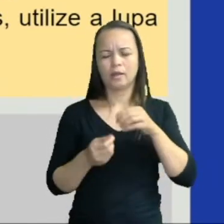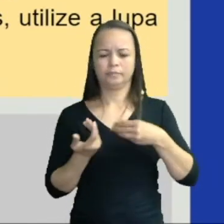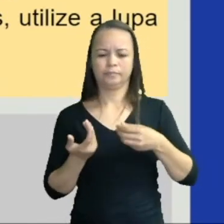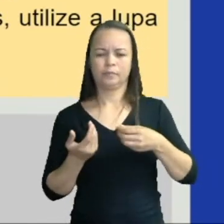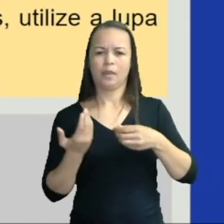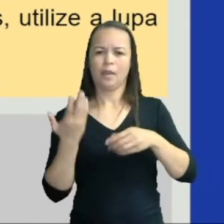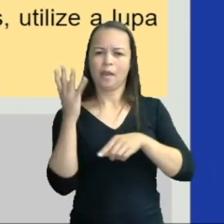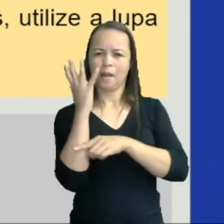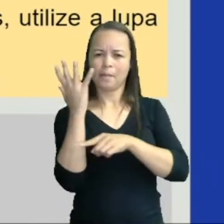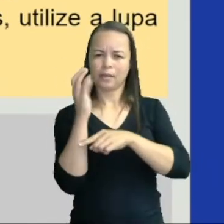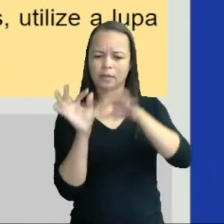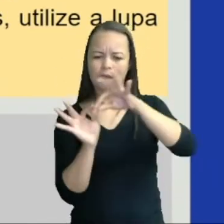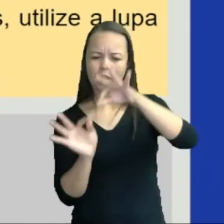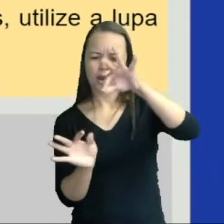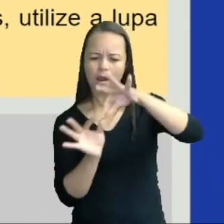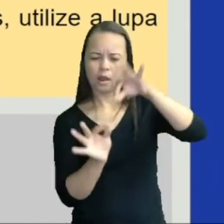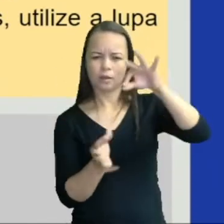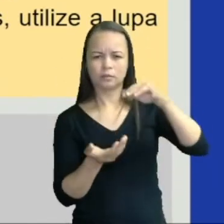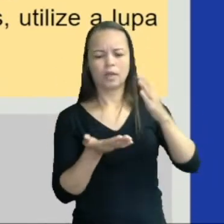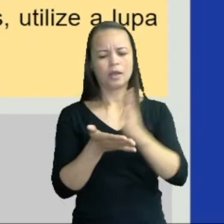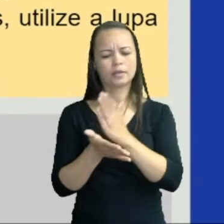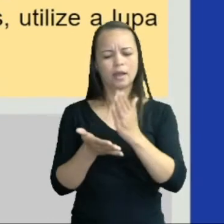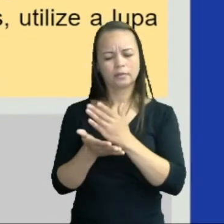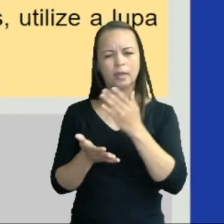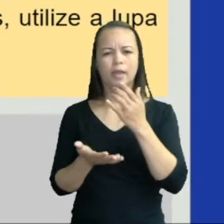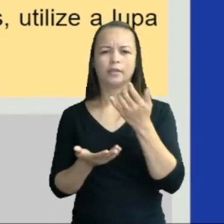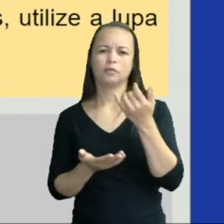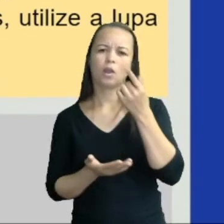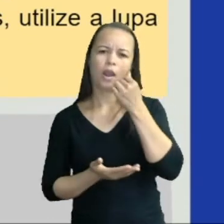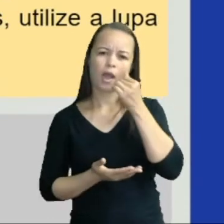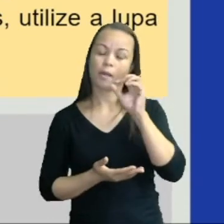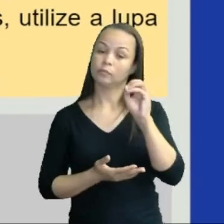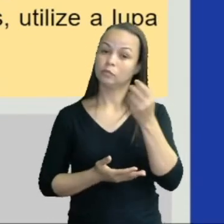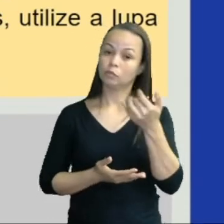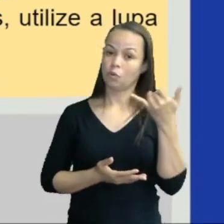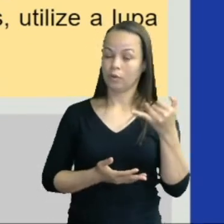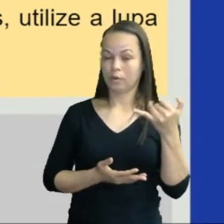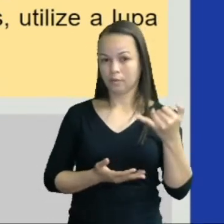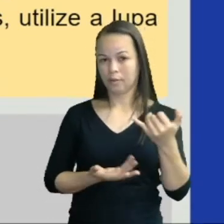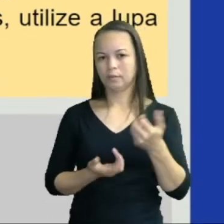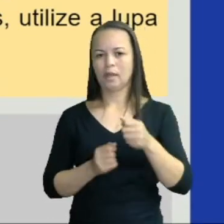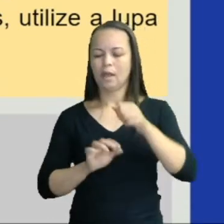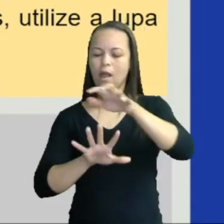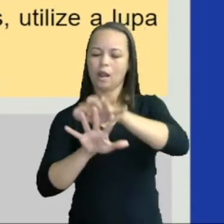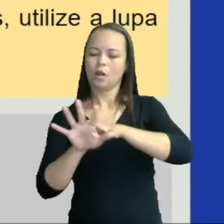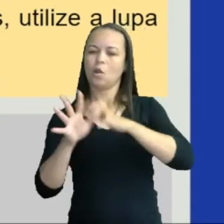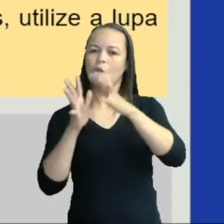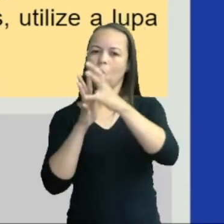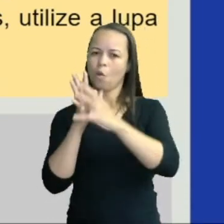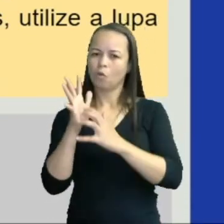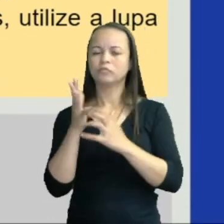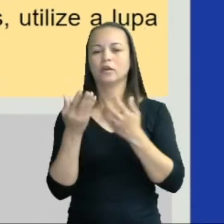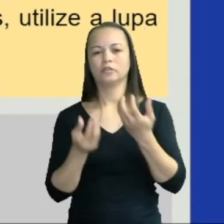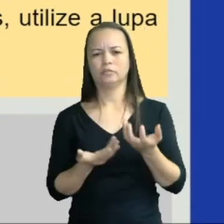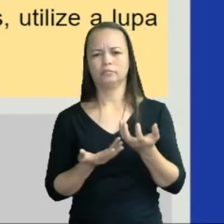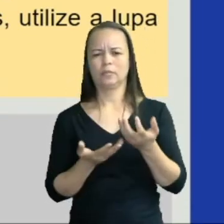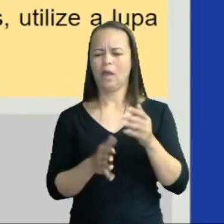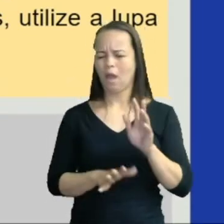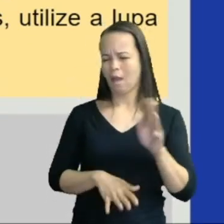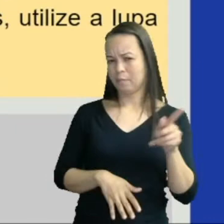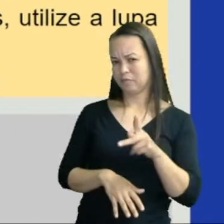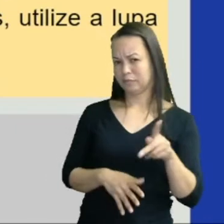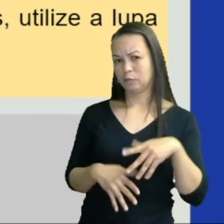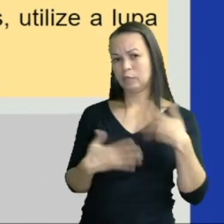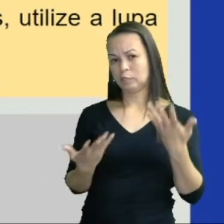de madeira, caderno, lápis ou caneta, pode ser um dos dois. Luvas. Ah, professora, eu não tenho luva.